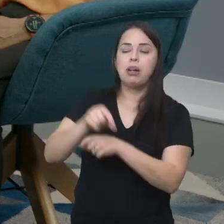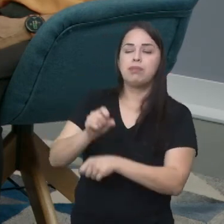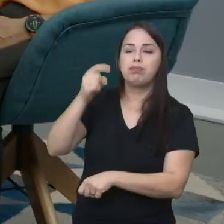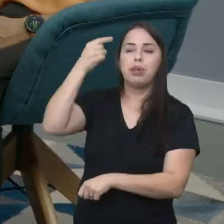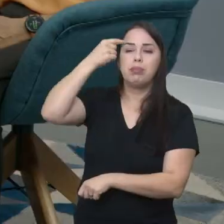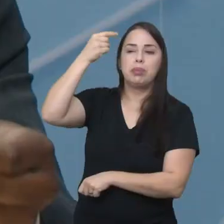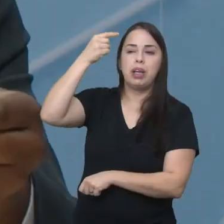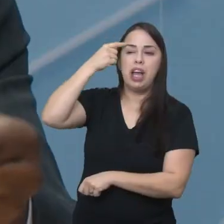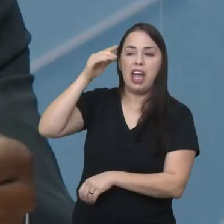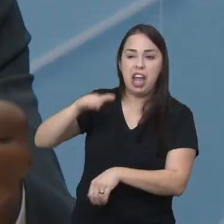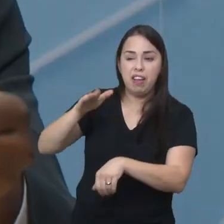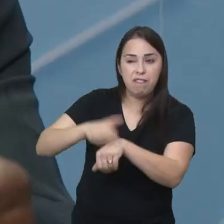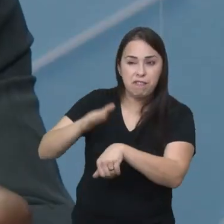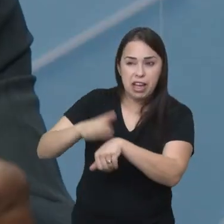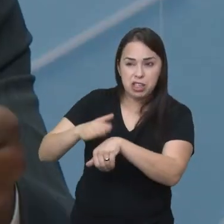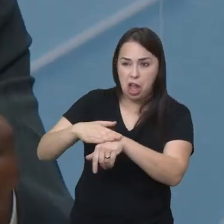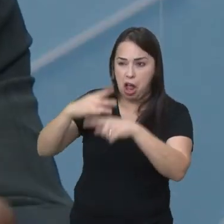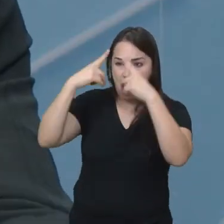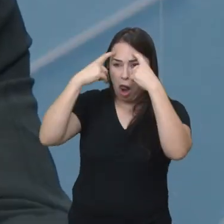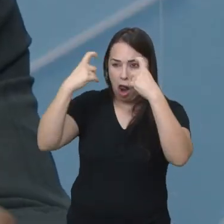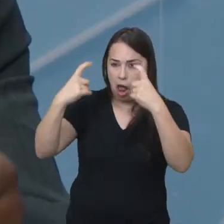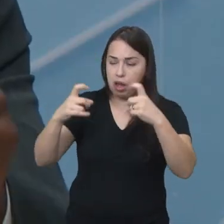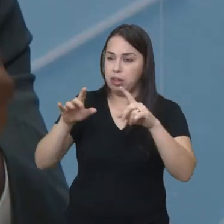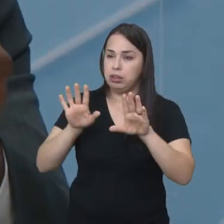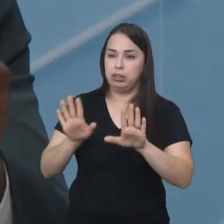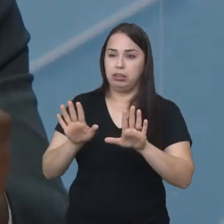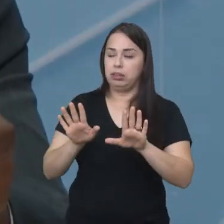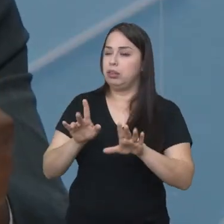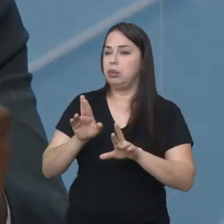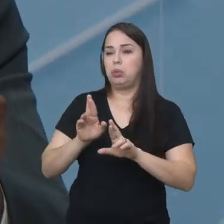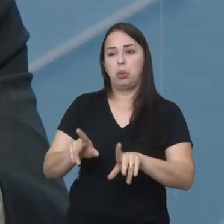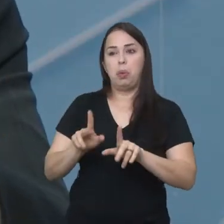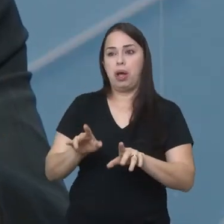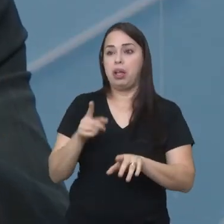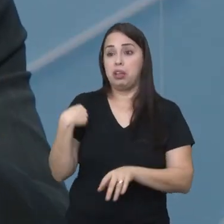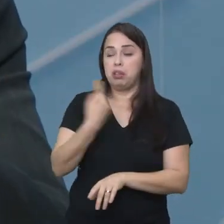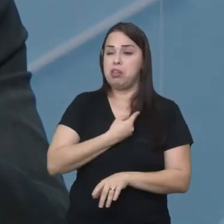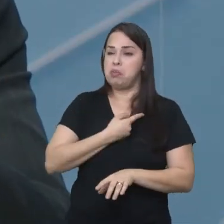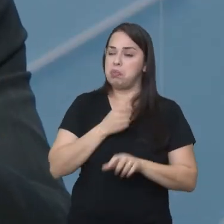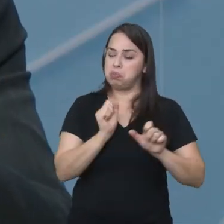gente vê e acompanha todos os dias no jornal. E ele,